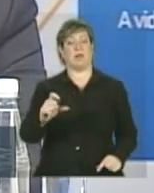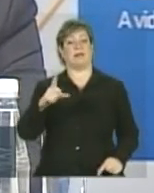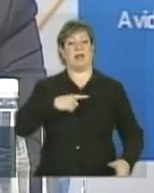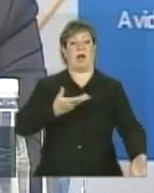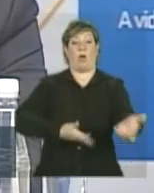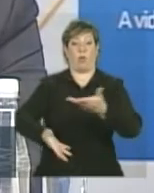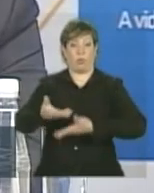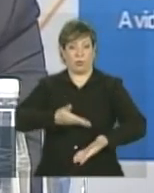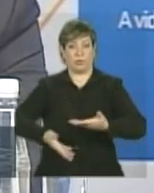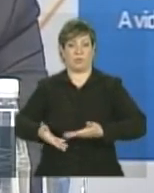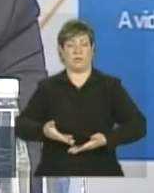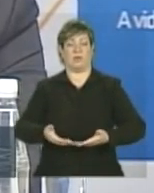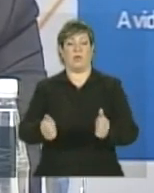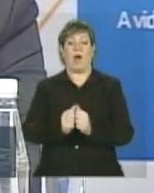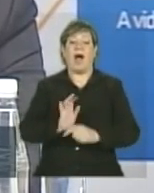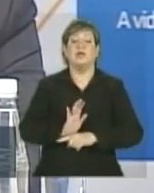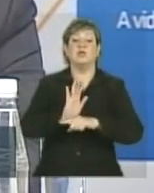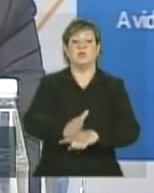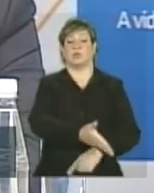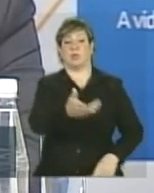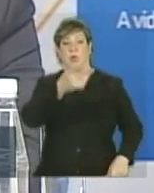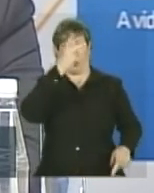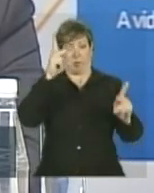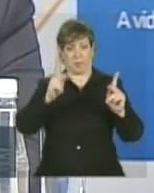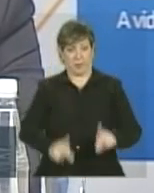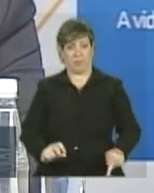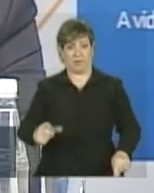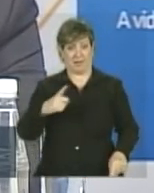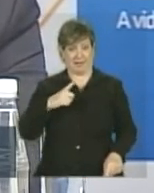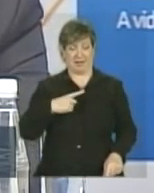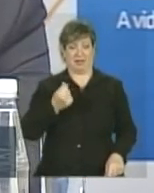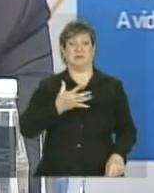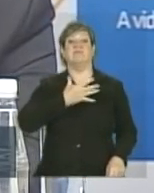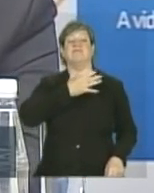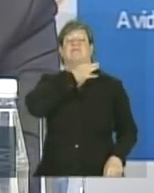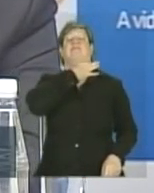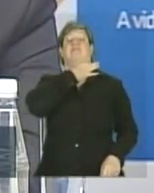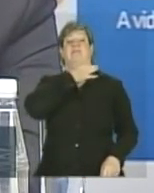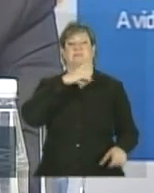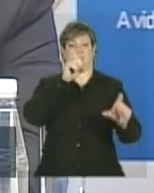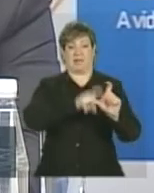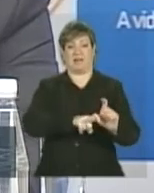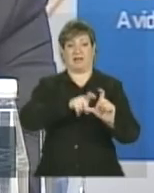que ajude a população que está com um nível de endividamento